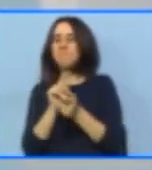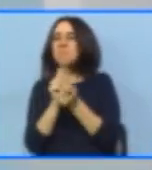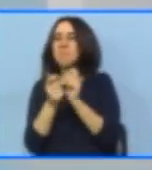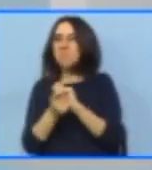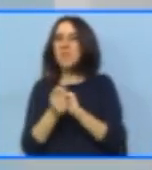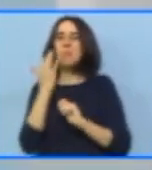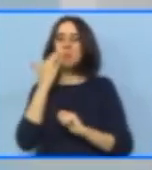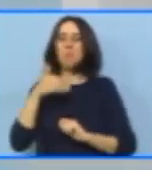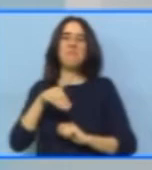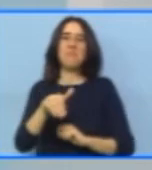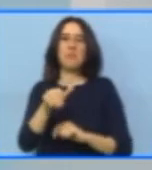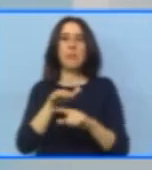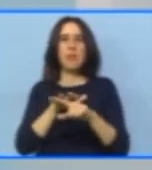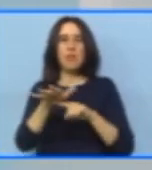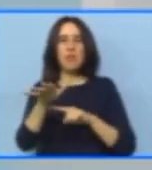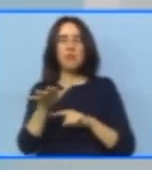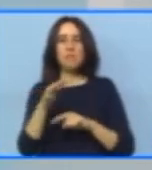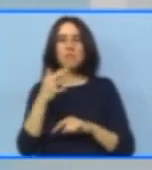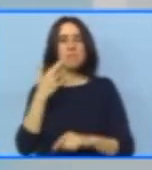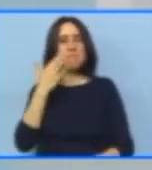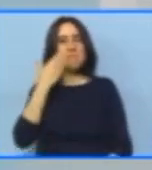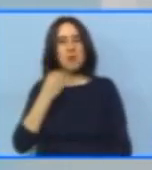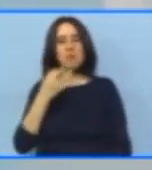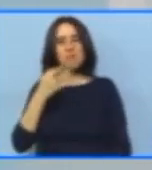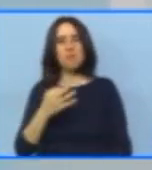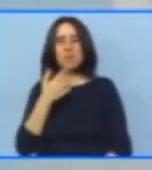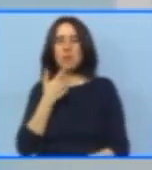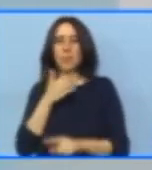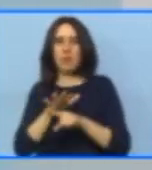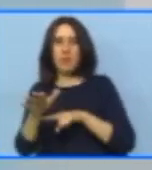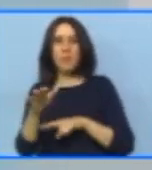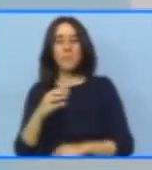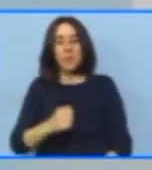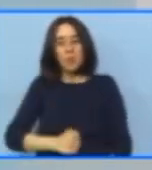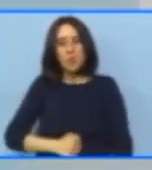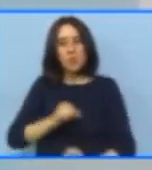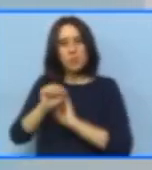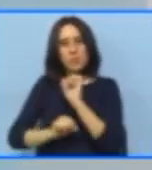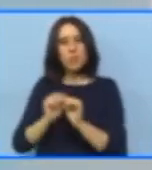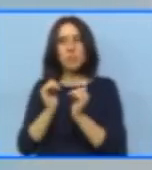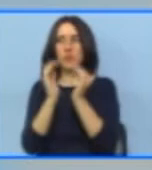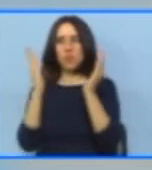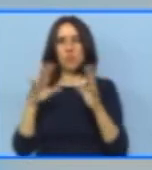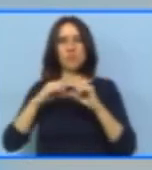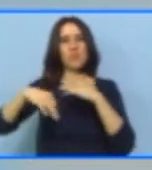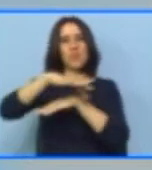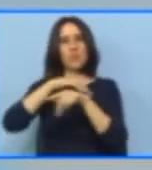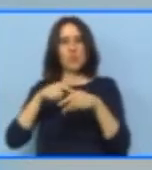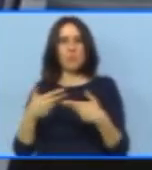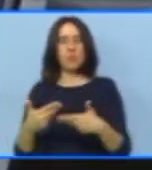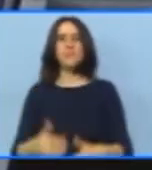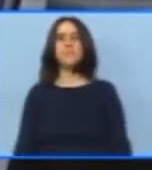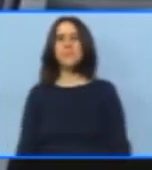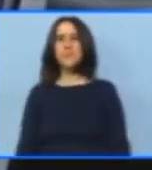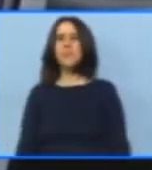mais cedo terá consequências e terá consequências profundas, quer no interior do catolicismo, quer para o exterior, para as sociedades contemporâneas. Pelo menos o